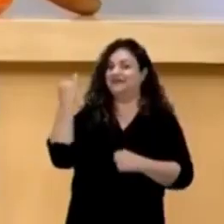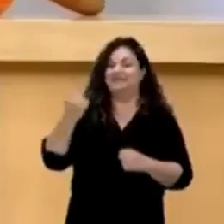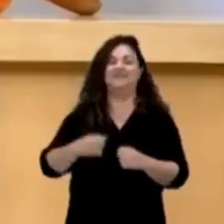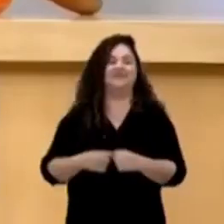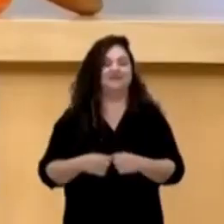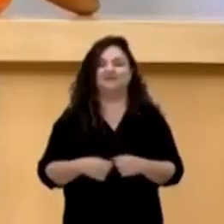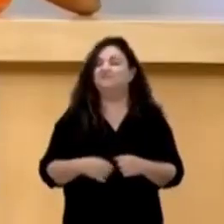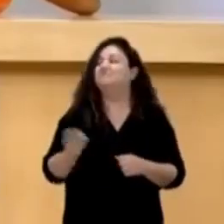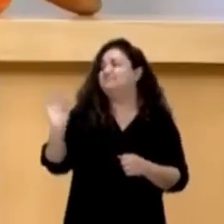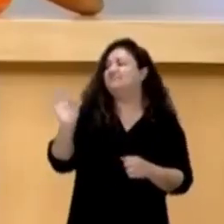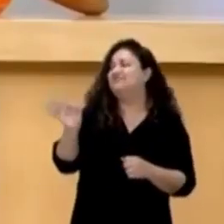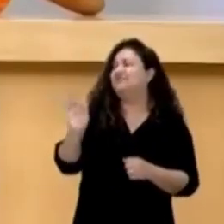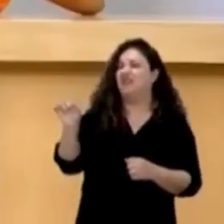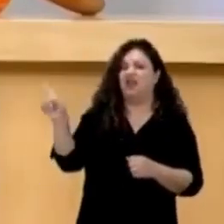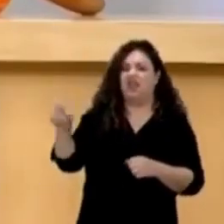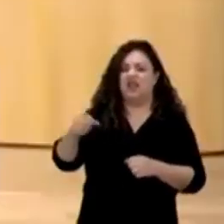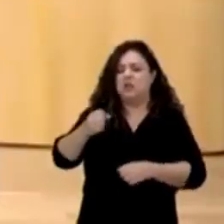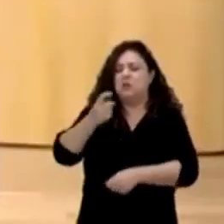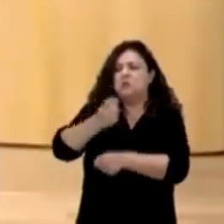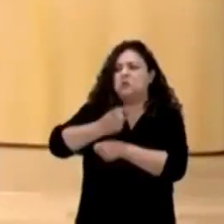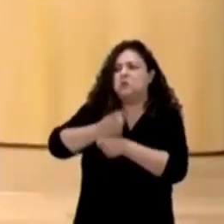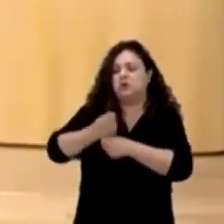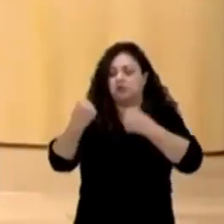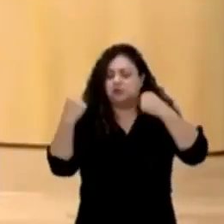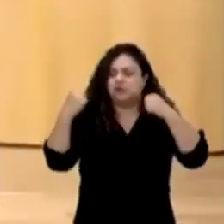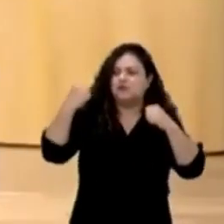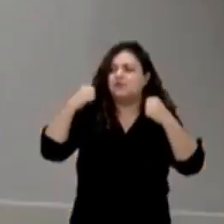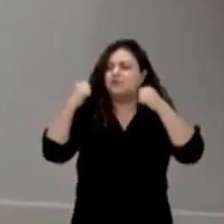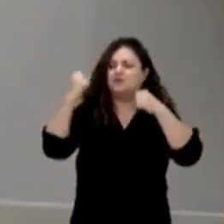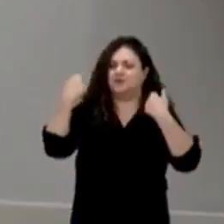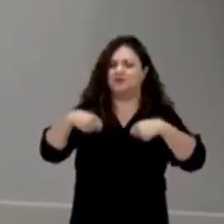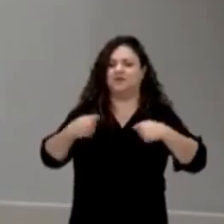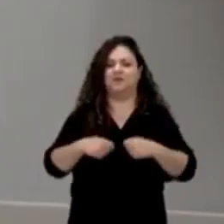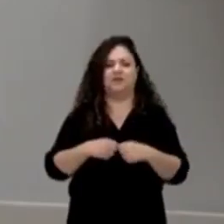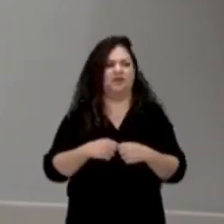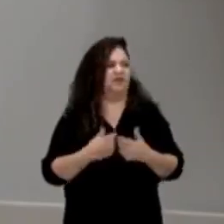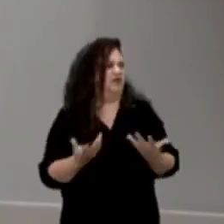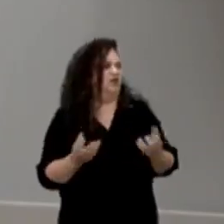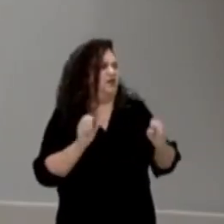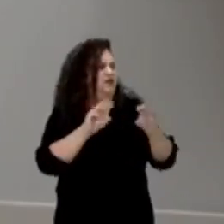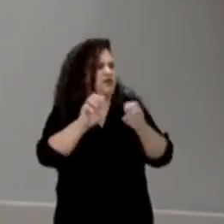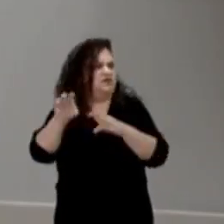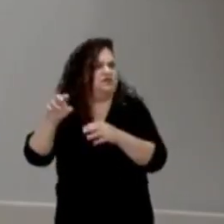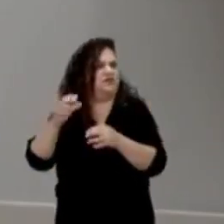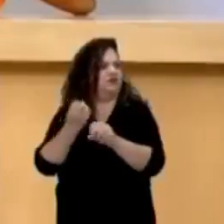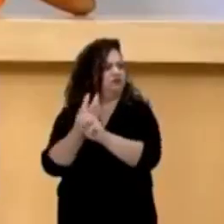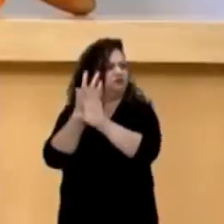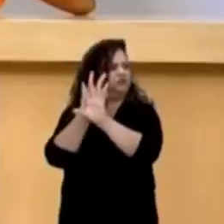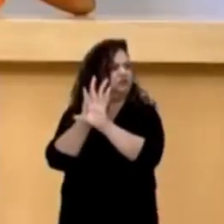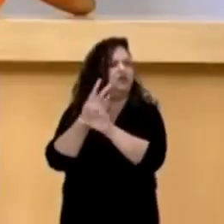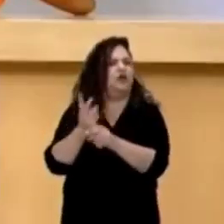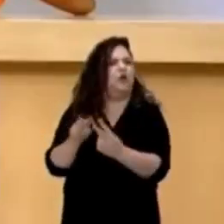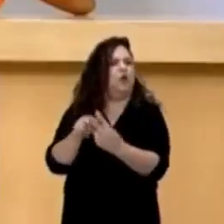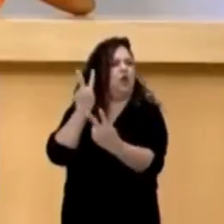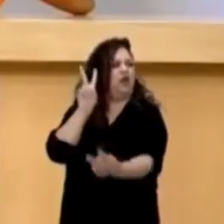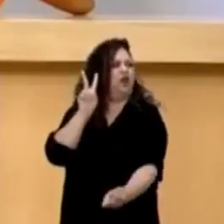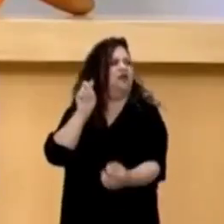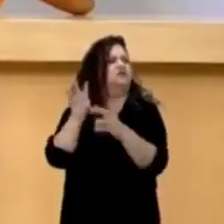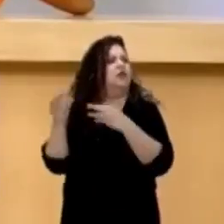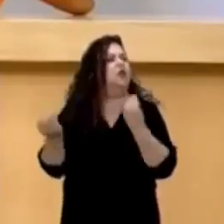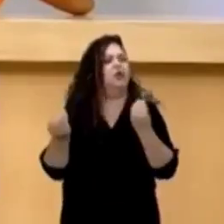precisa desenferrujar. E, professora, como que dá aula de dança online? Ah, é assim, ó, você liga a